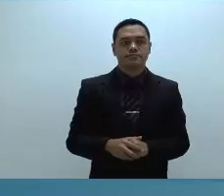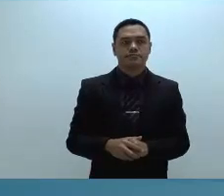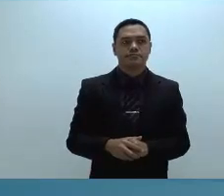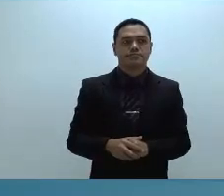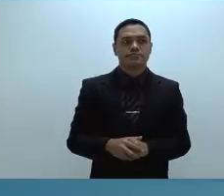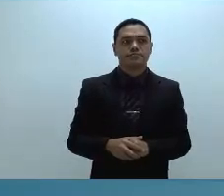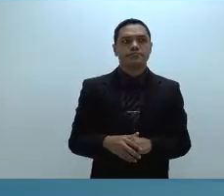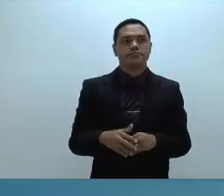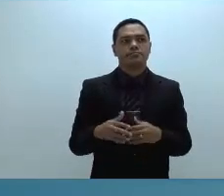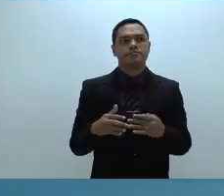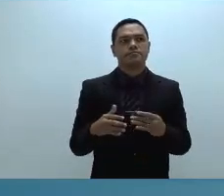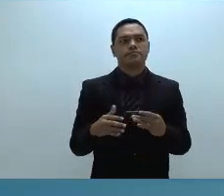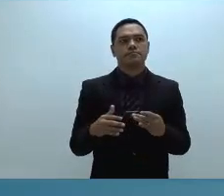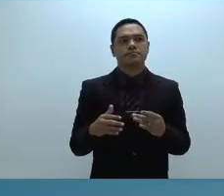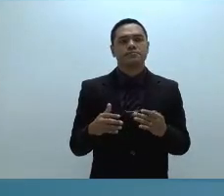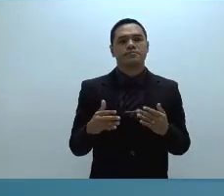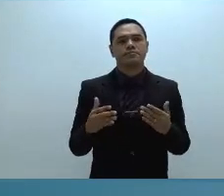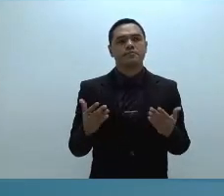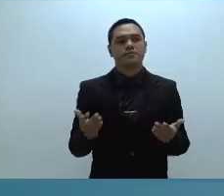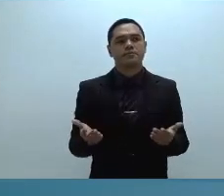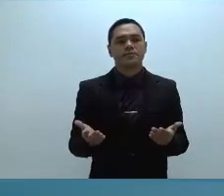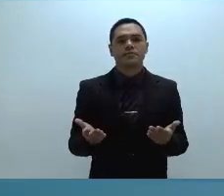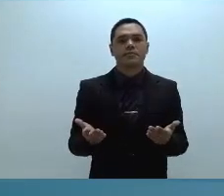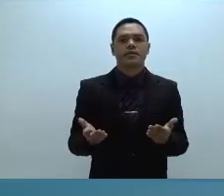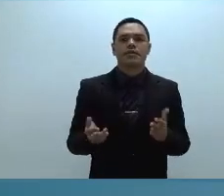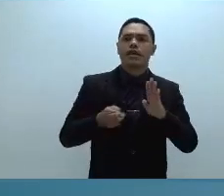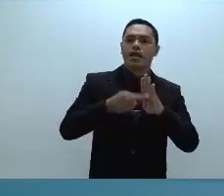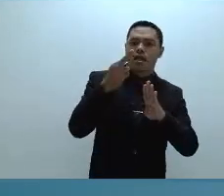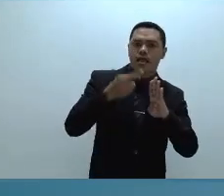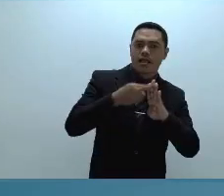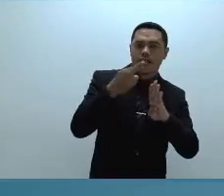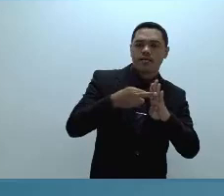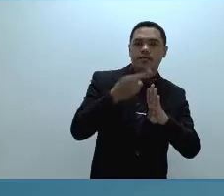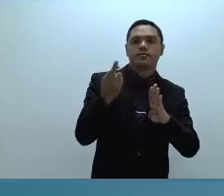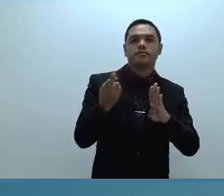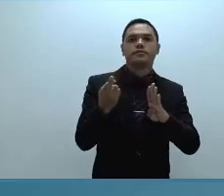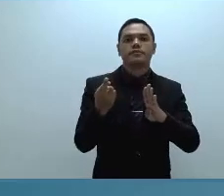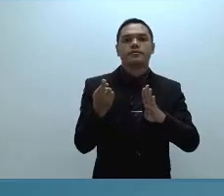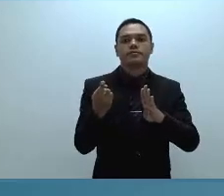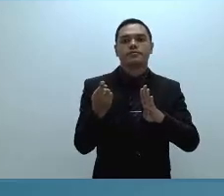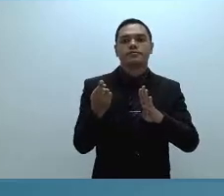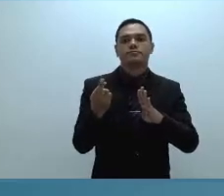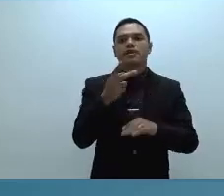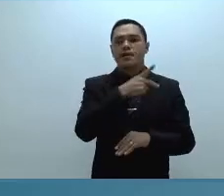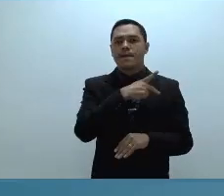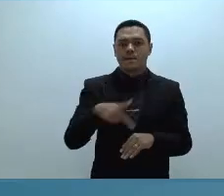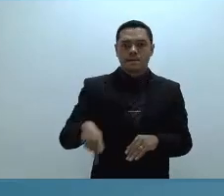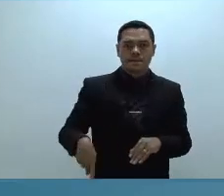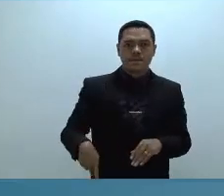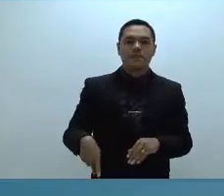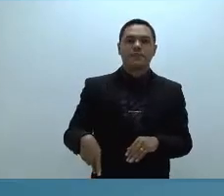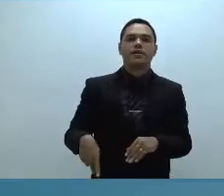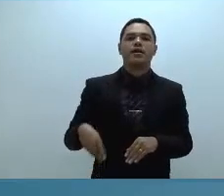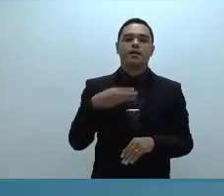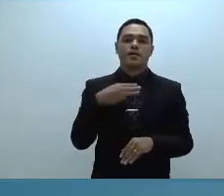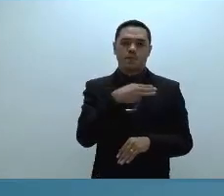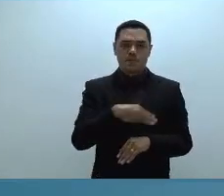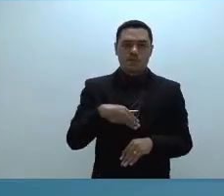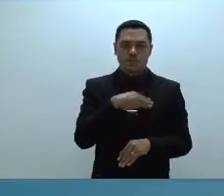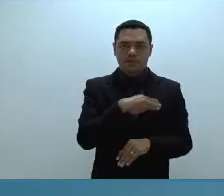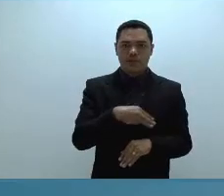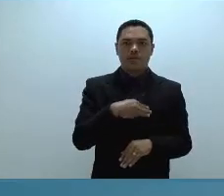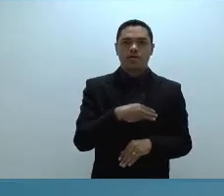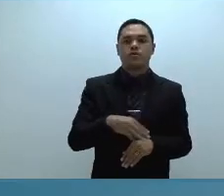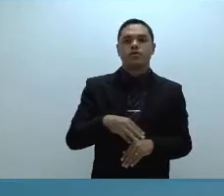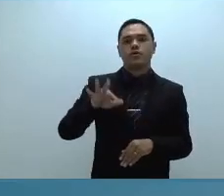Que teve a relatoria do eminente ex-presidente do STF, doutor ministro Fux. E o ministro